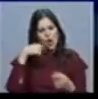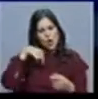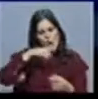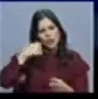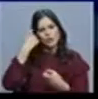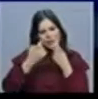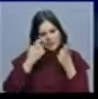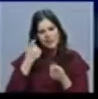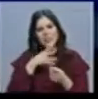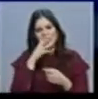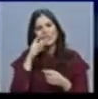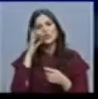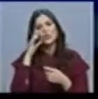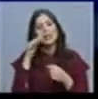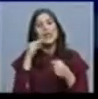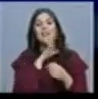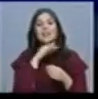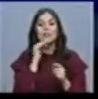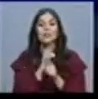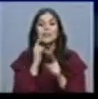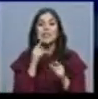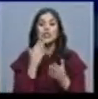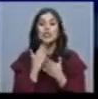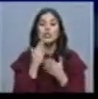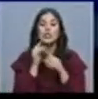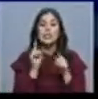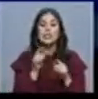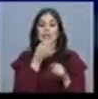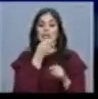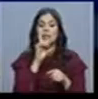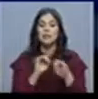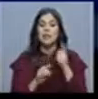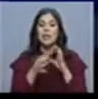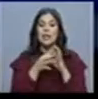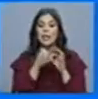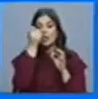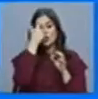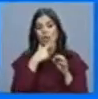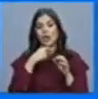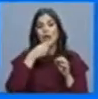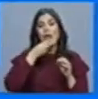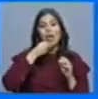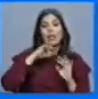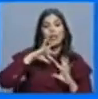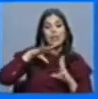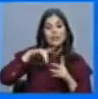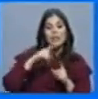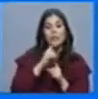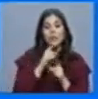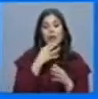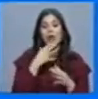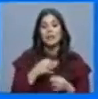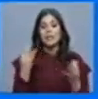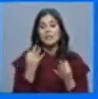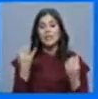teoria dizia. E é engraçado como este estudo fala-nos também da própria história da Terra. Ora, há acreditado de facto que há